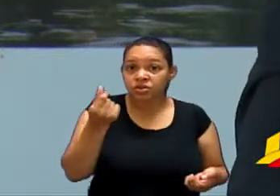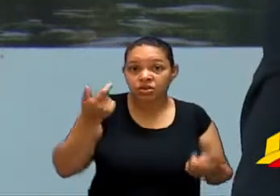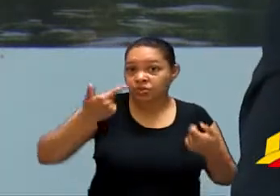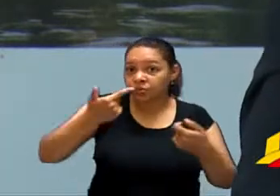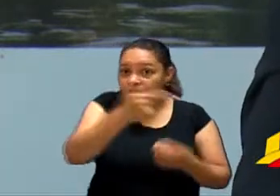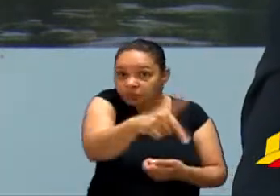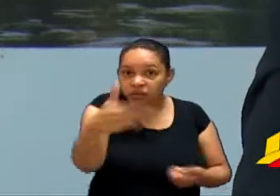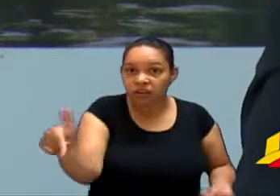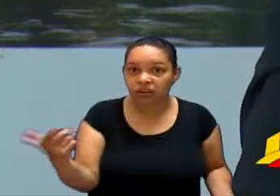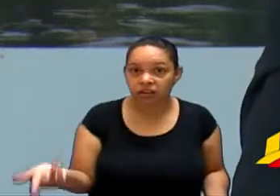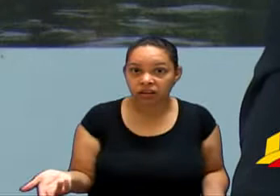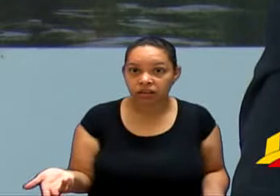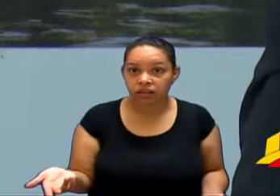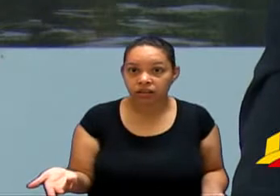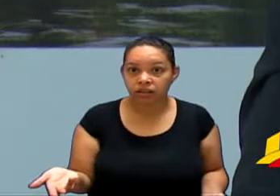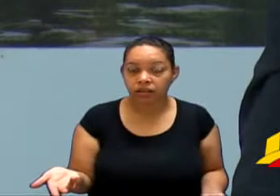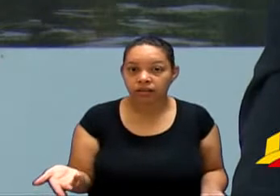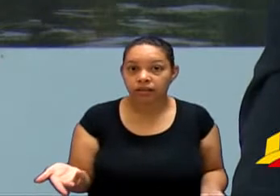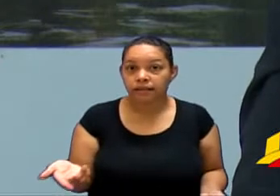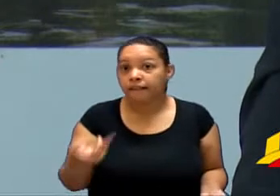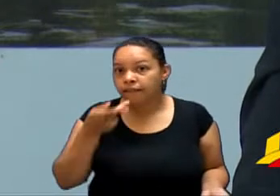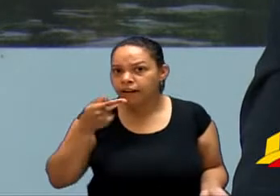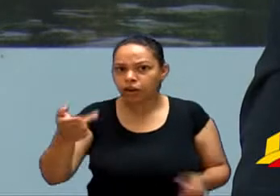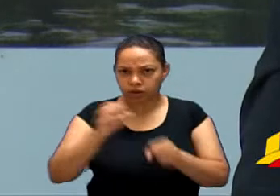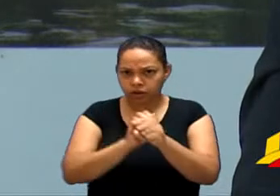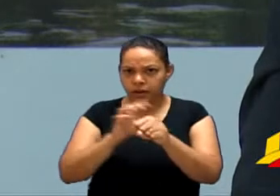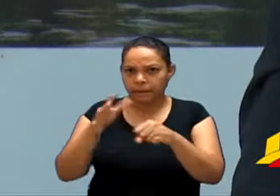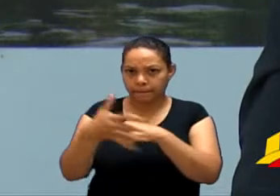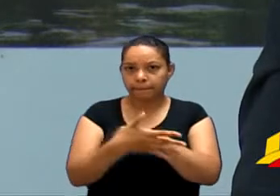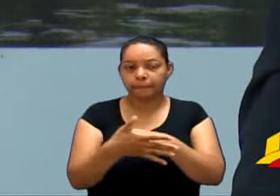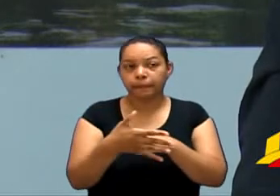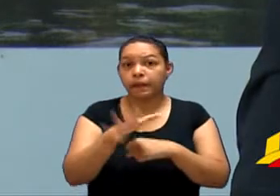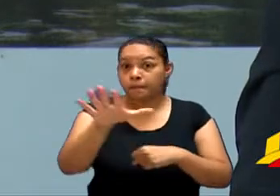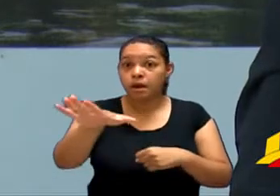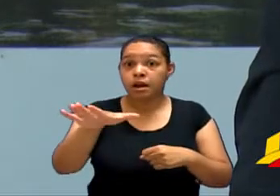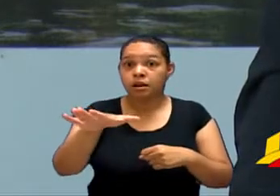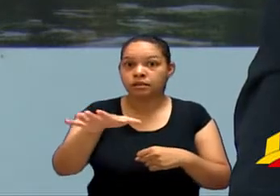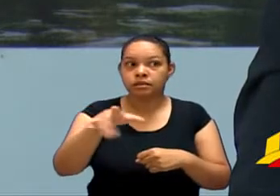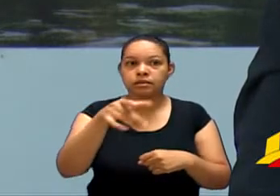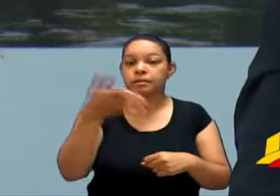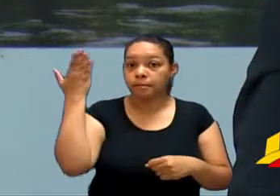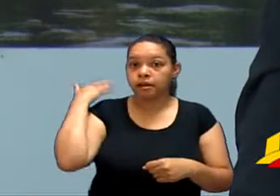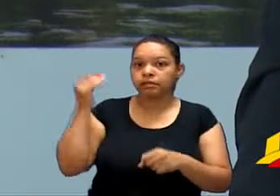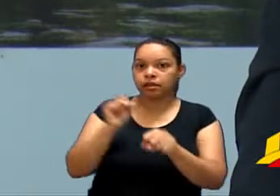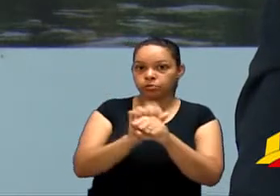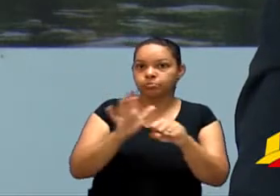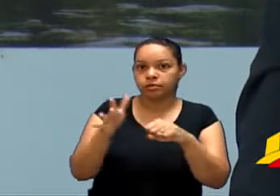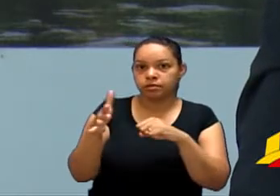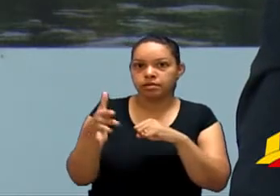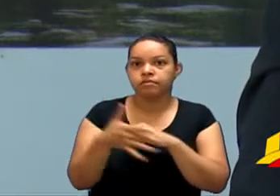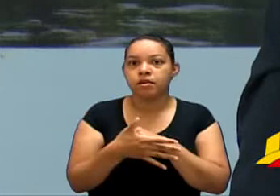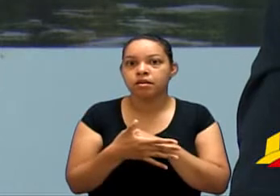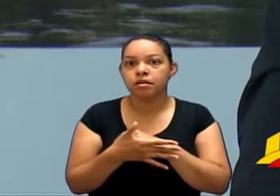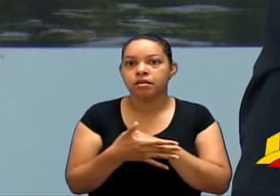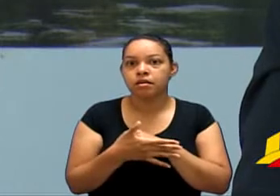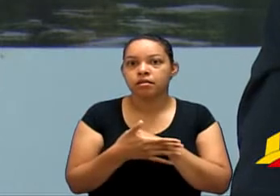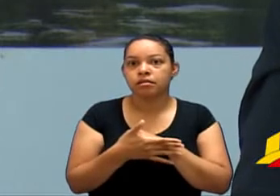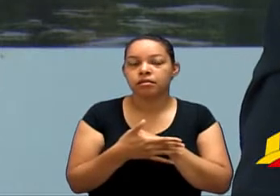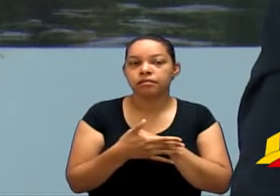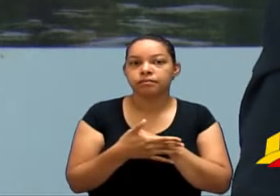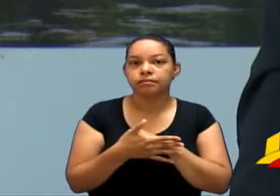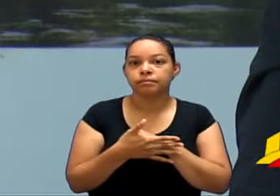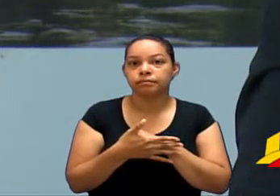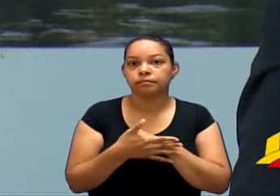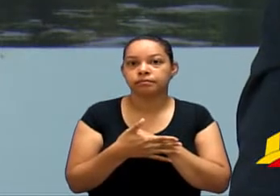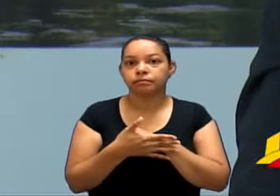durante fala-se da pandemia durante a pandemia O que houve isso eu digo pela experiência diante da cooperativa